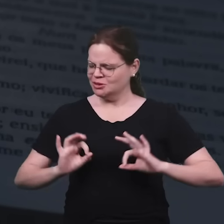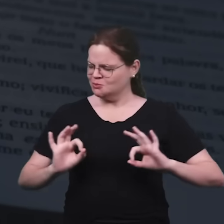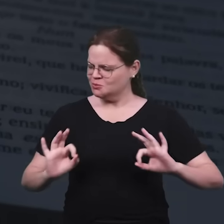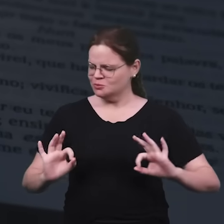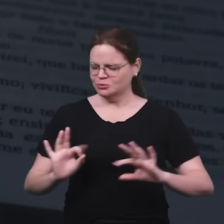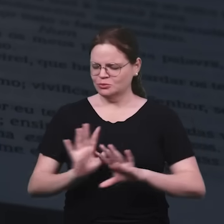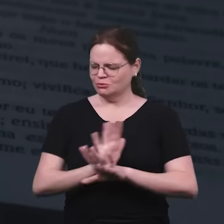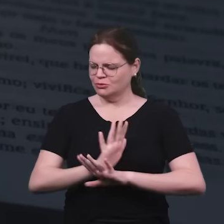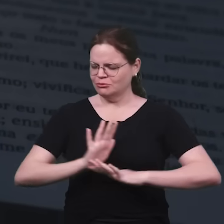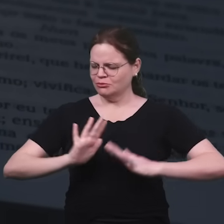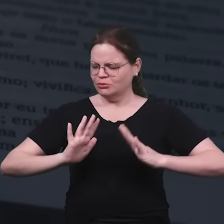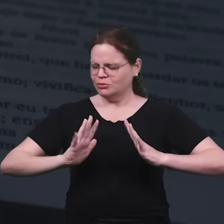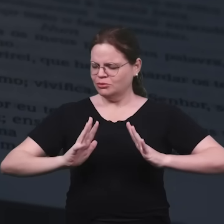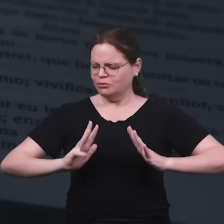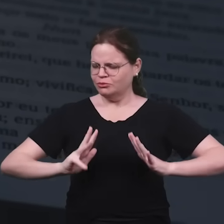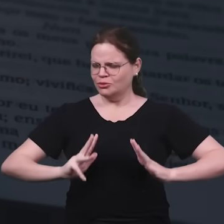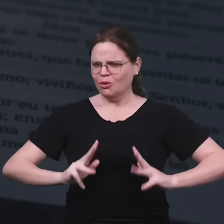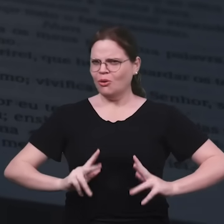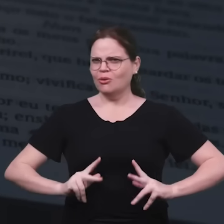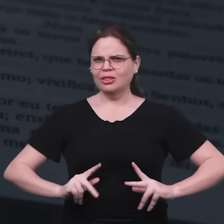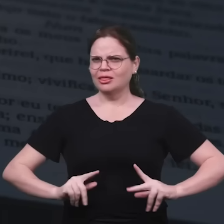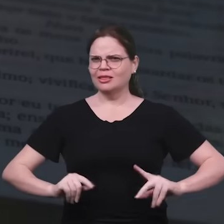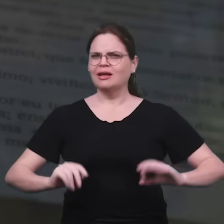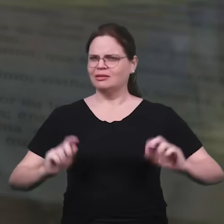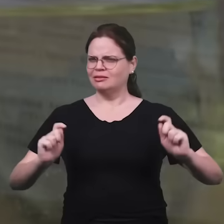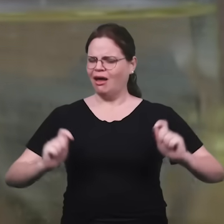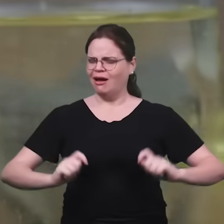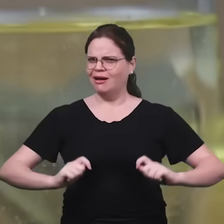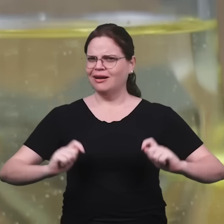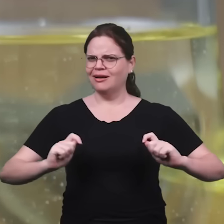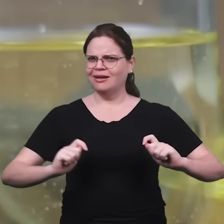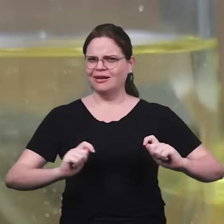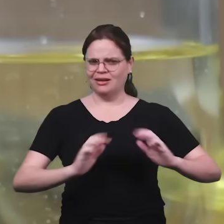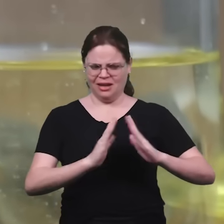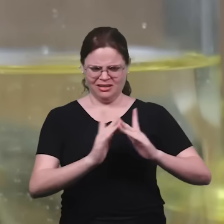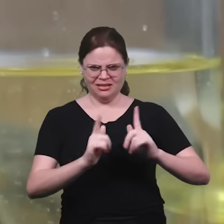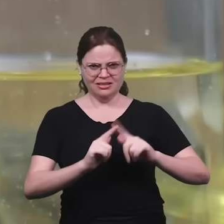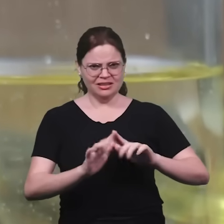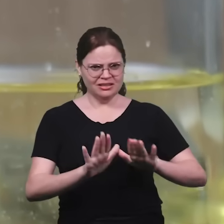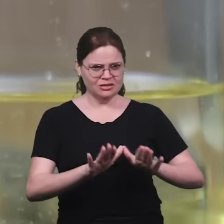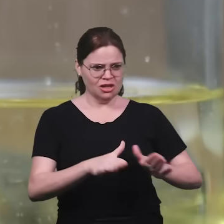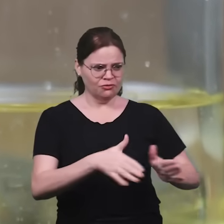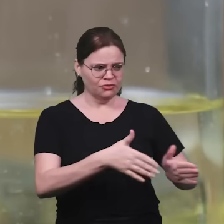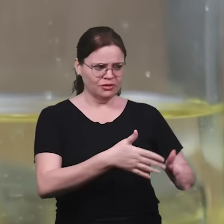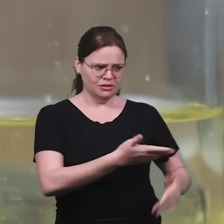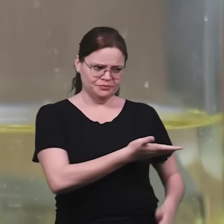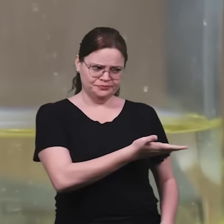preparada está, e a igreja